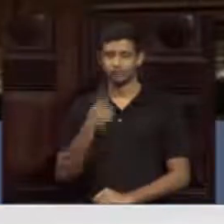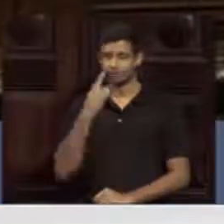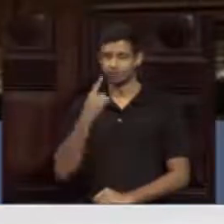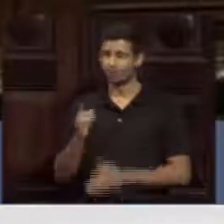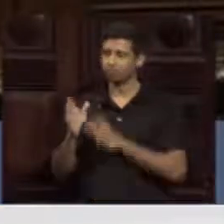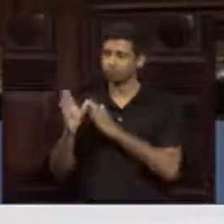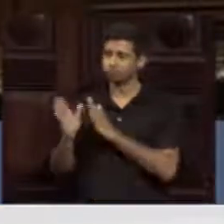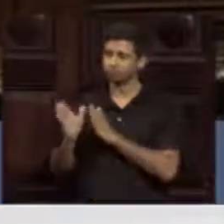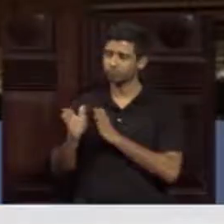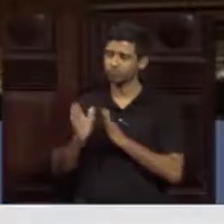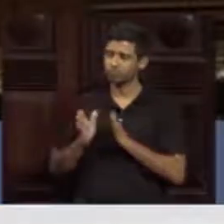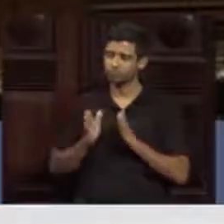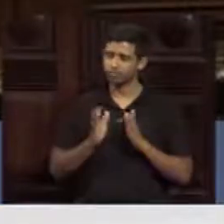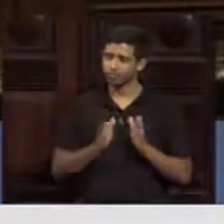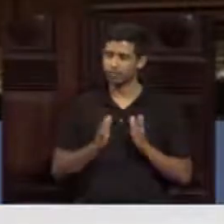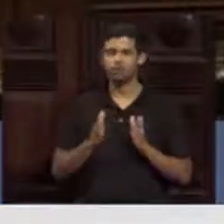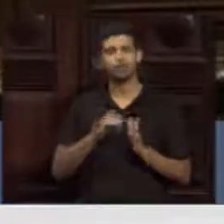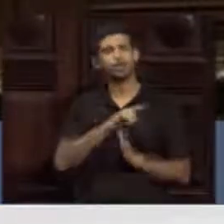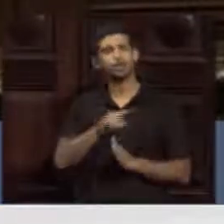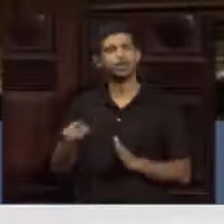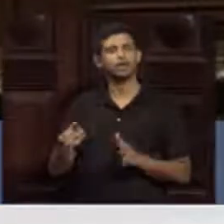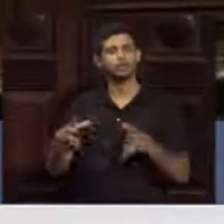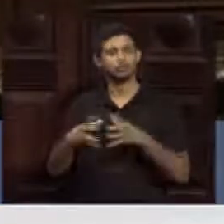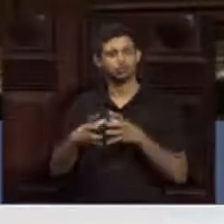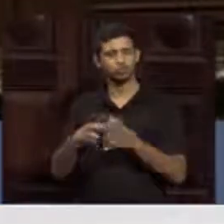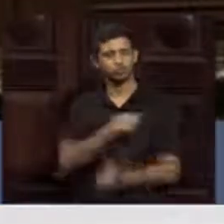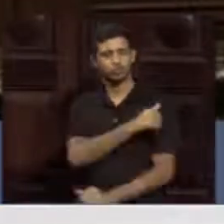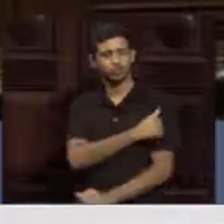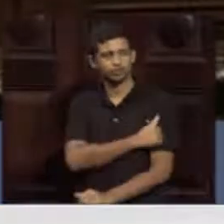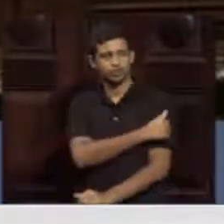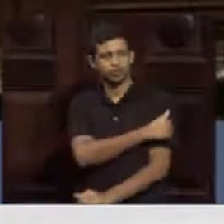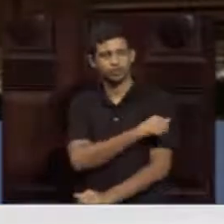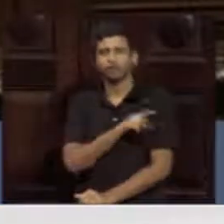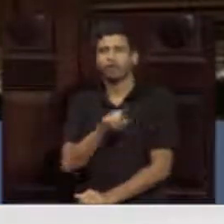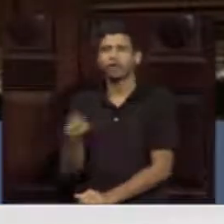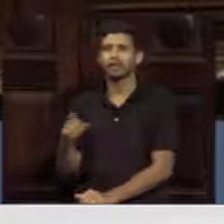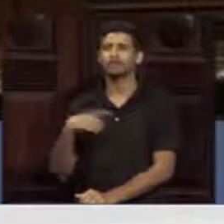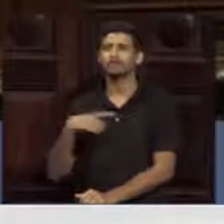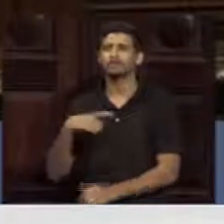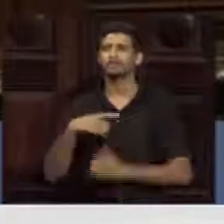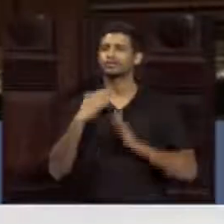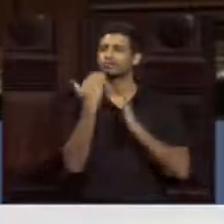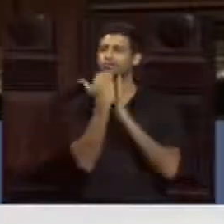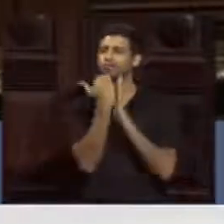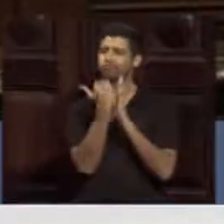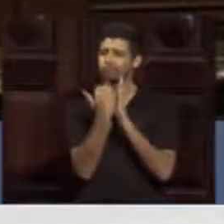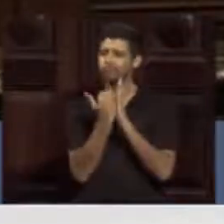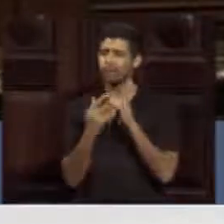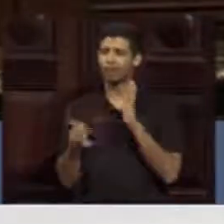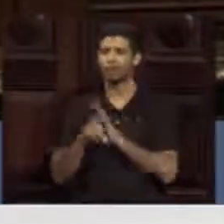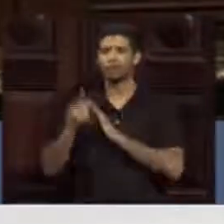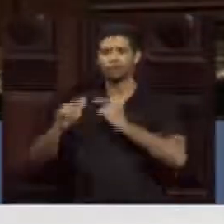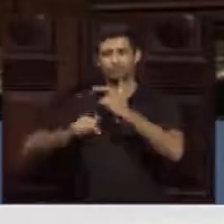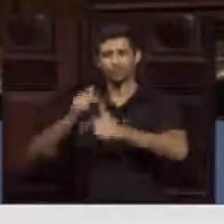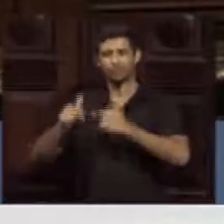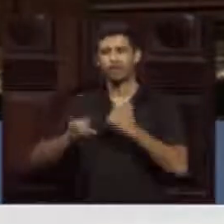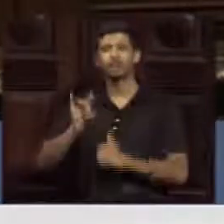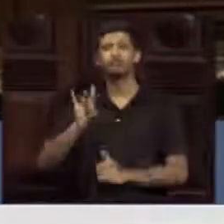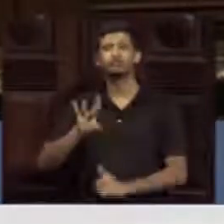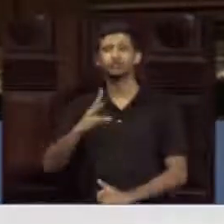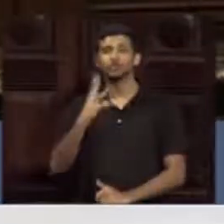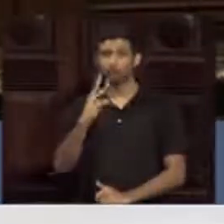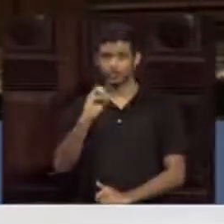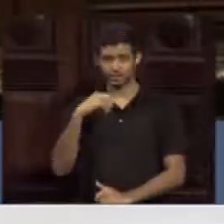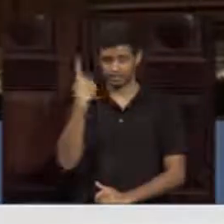uniformidade e eles possam ter uma escala de trabalho de 30